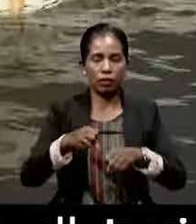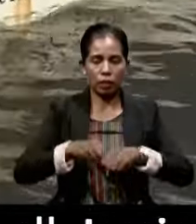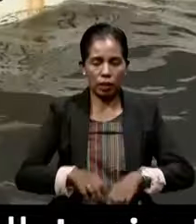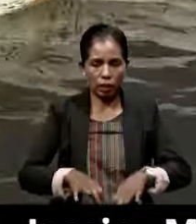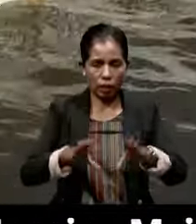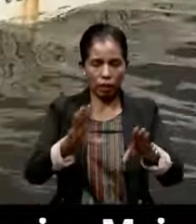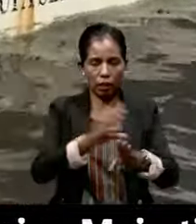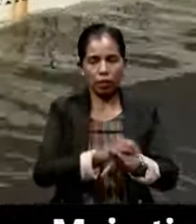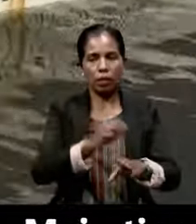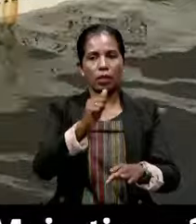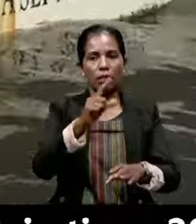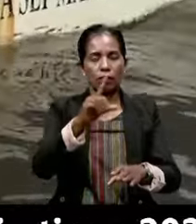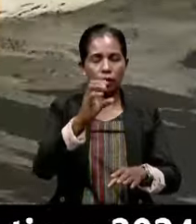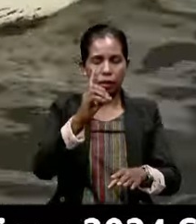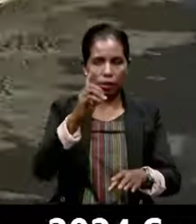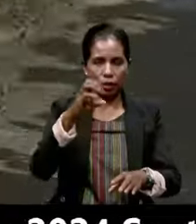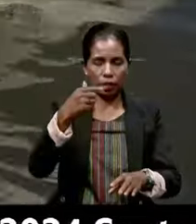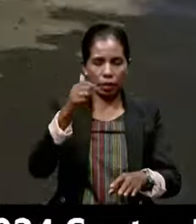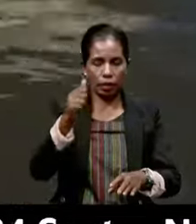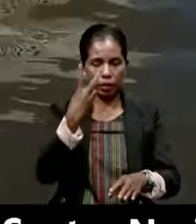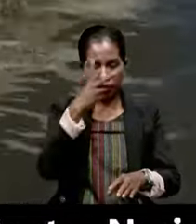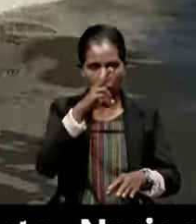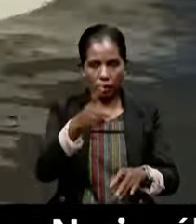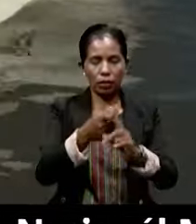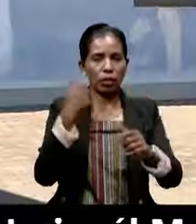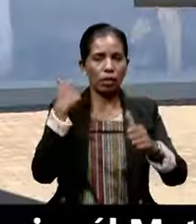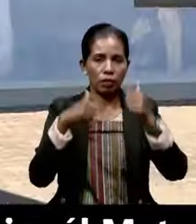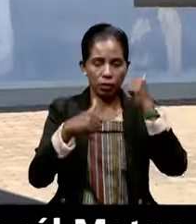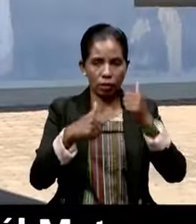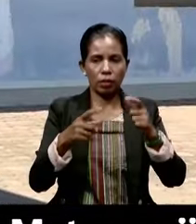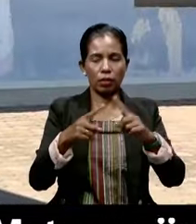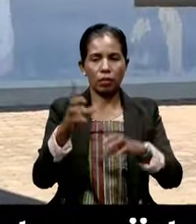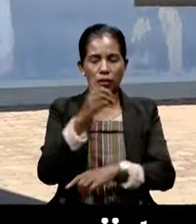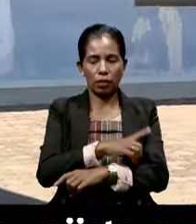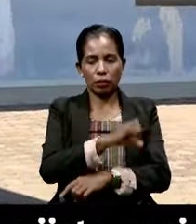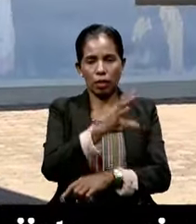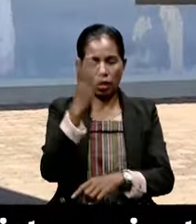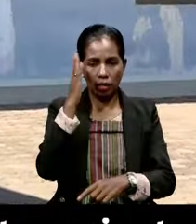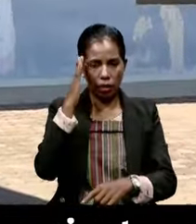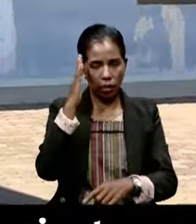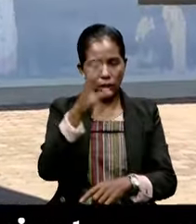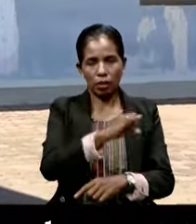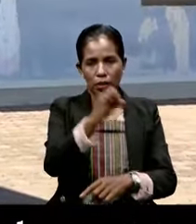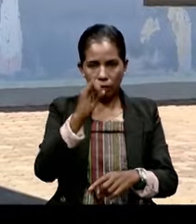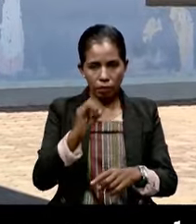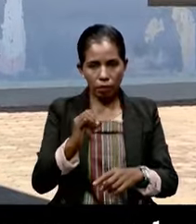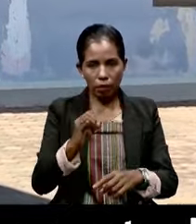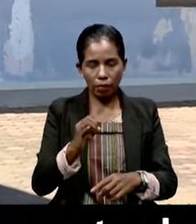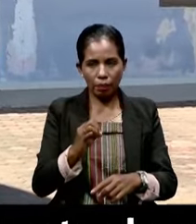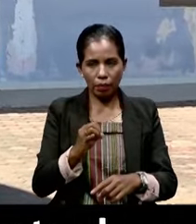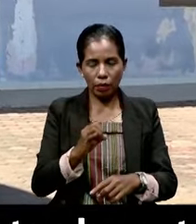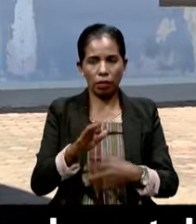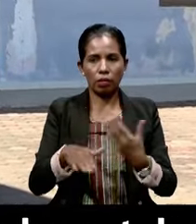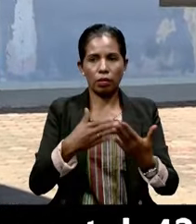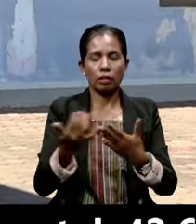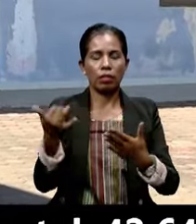ke alfandiga. Então, ita hari usi sini aktiviti lebih maka orang ita detektor ita identifika. E quase que